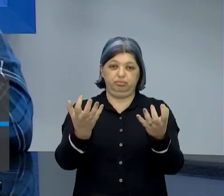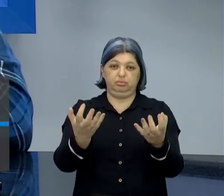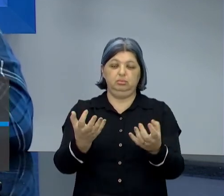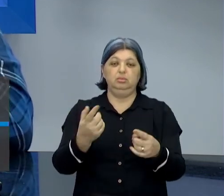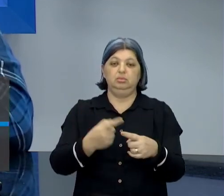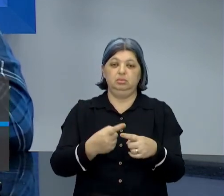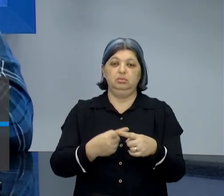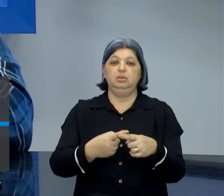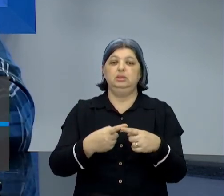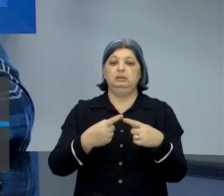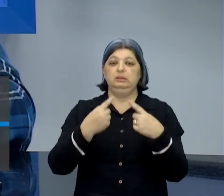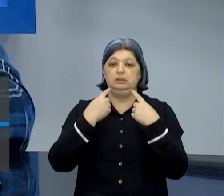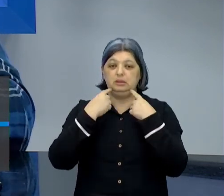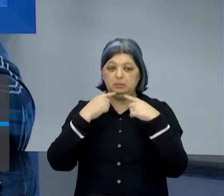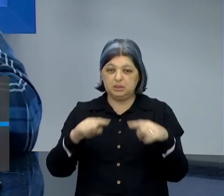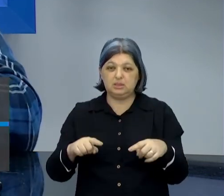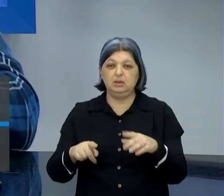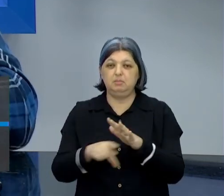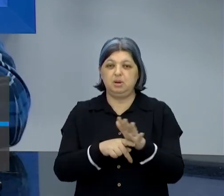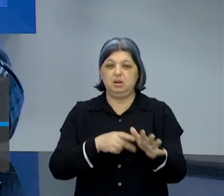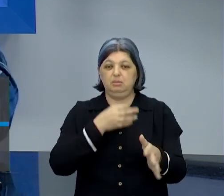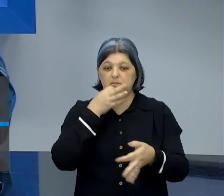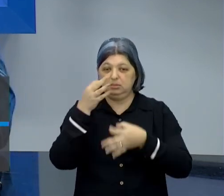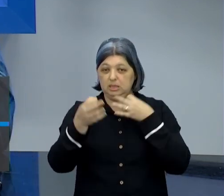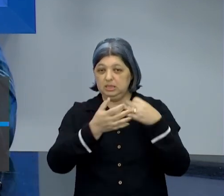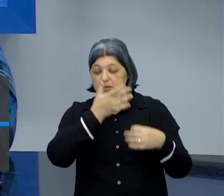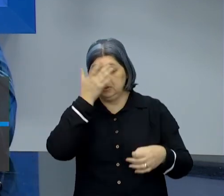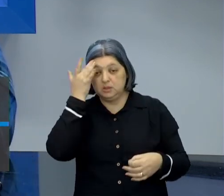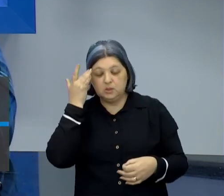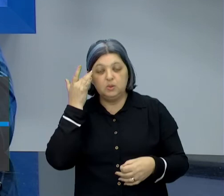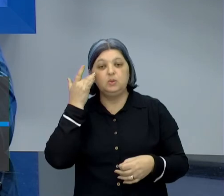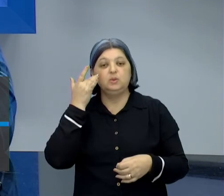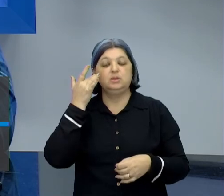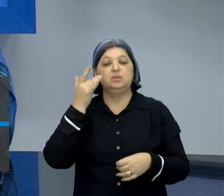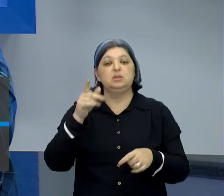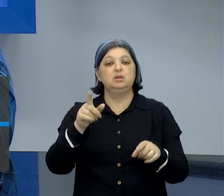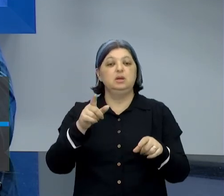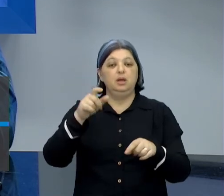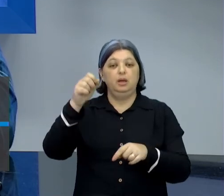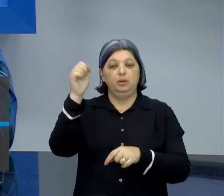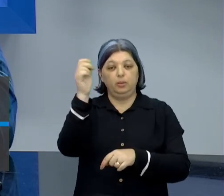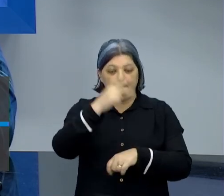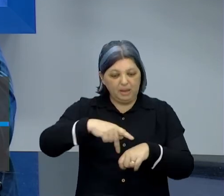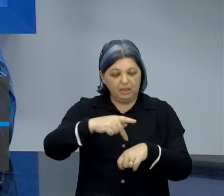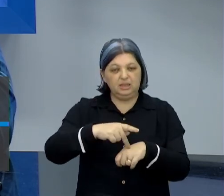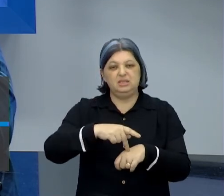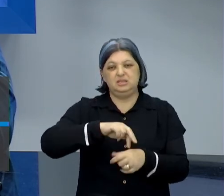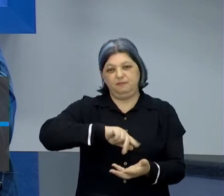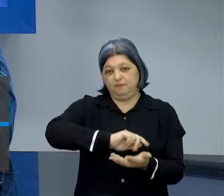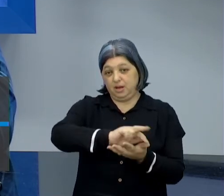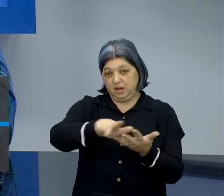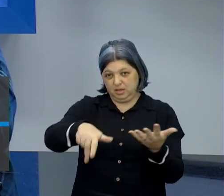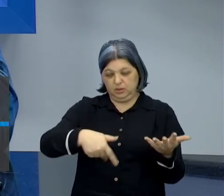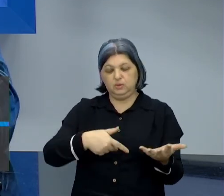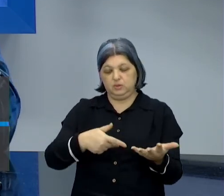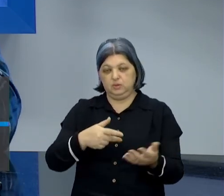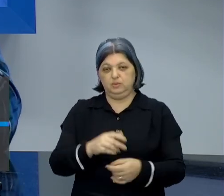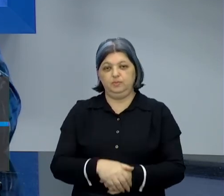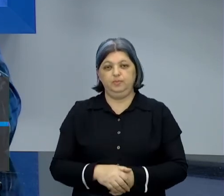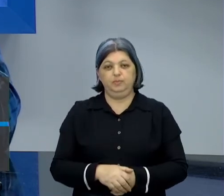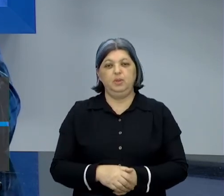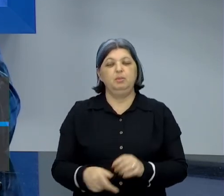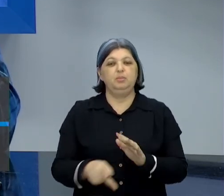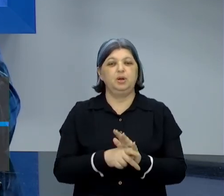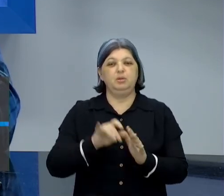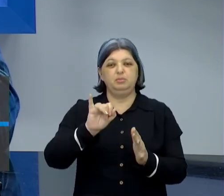críticas internacionais, não só críticas nacionais, como críticas internacionais, tá? Como, por exemplo, membros